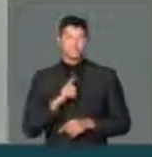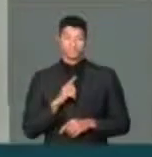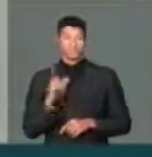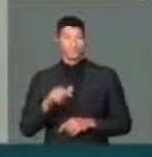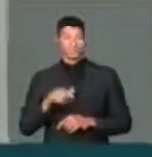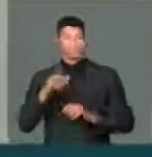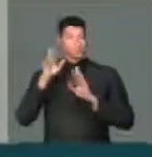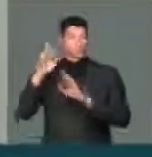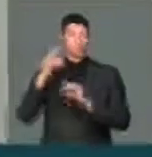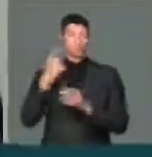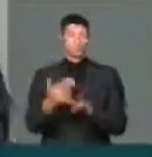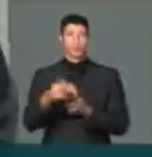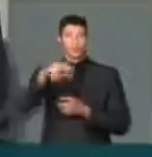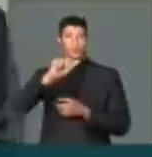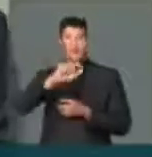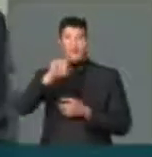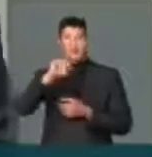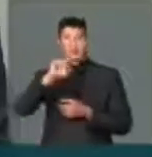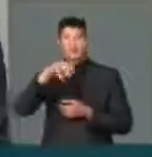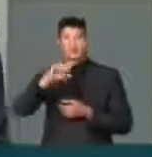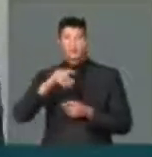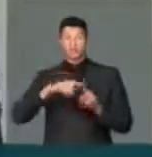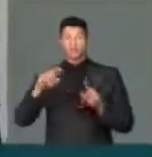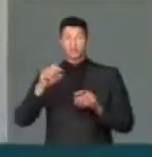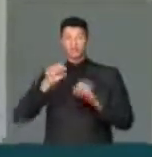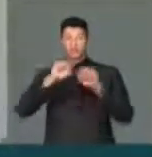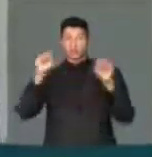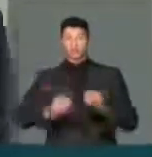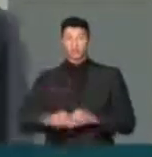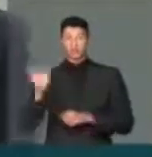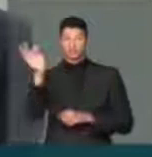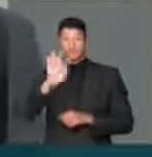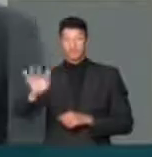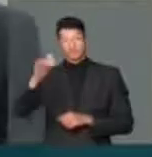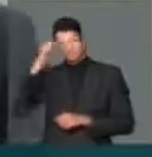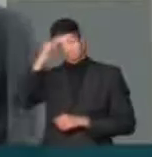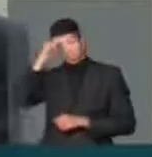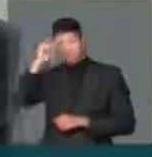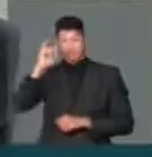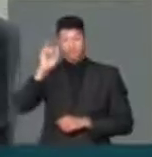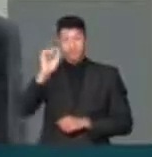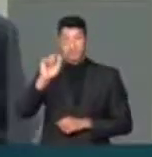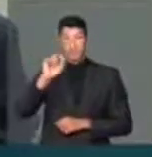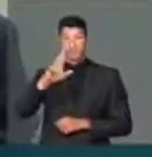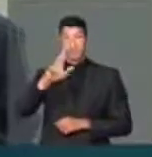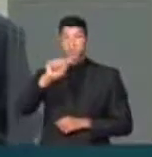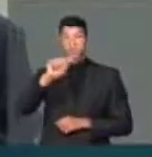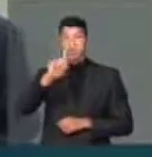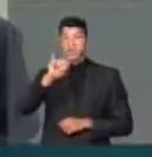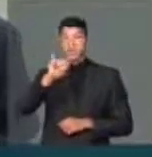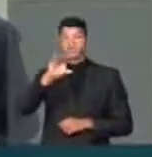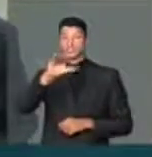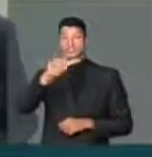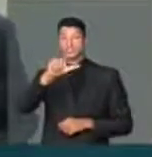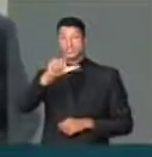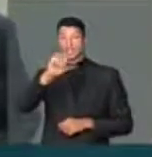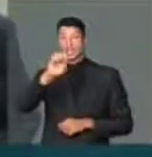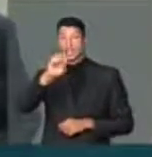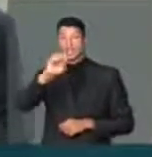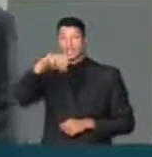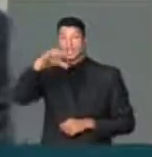não é radical como os nazistas, mas o sistema francês, ele evita que os radicalismos em momentos de